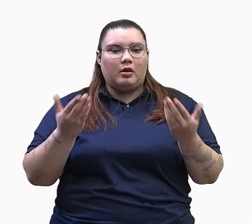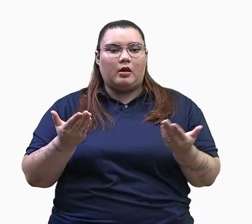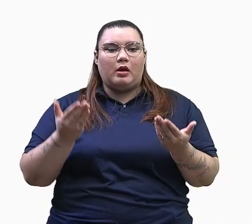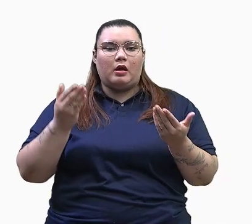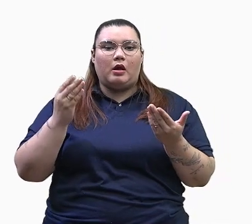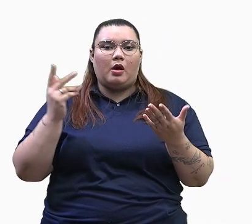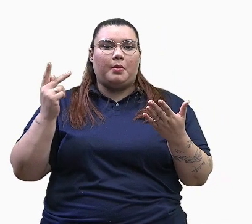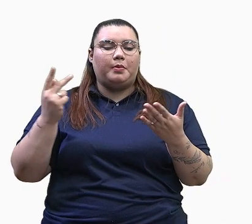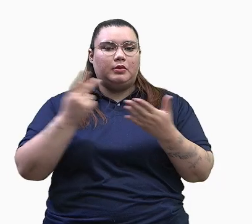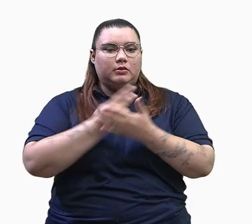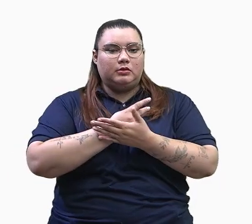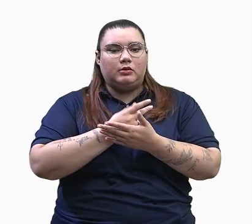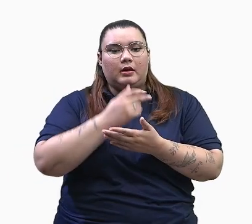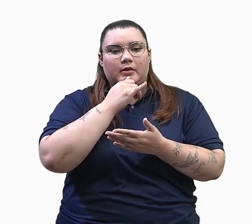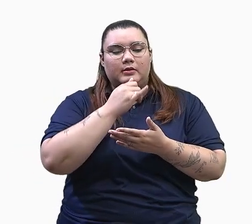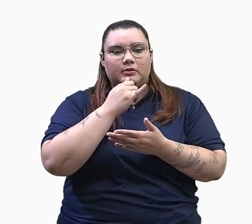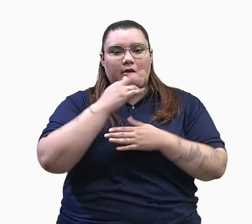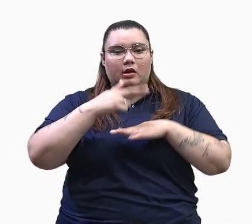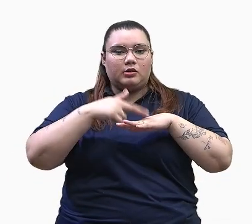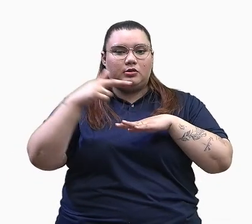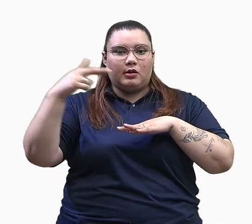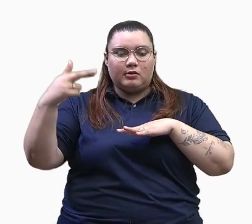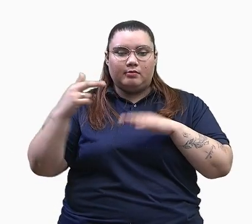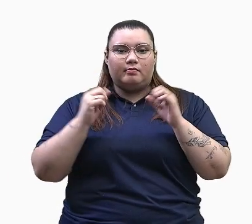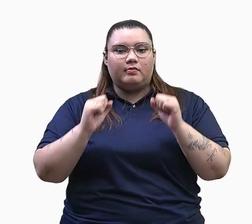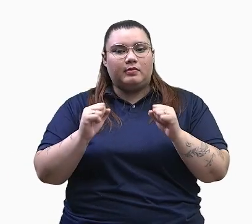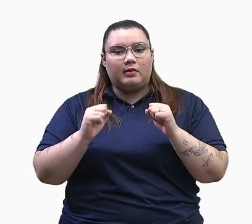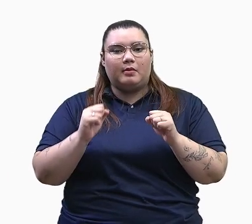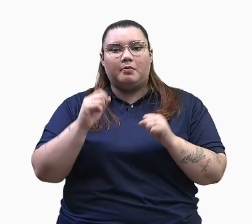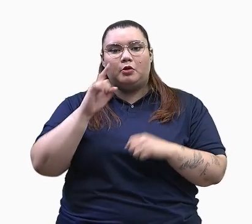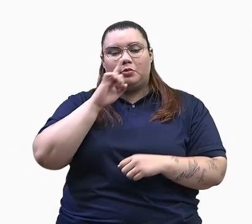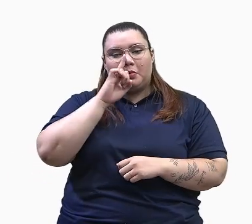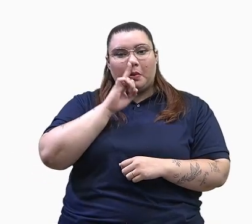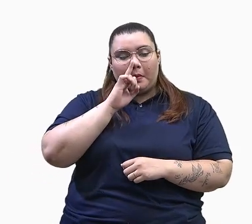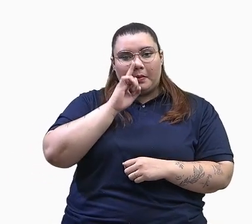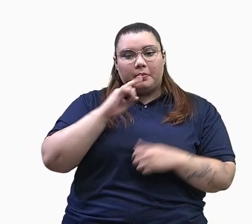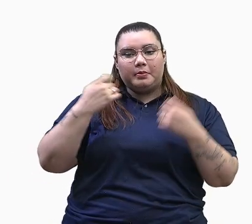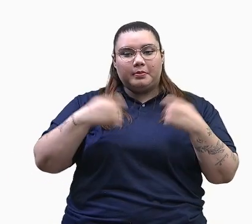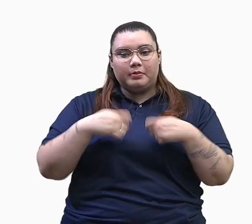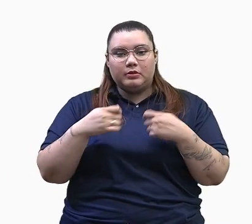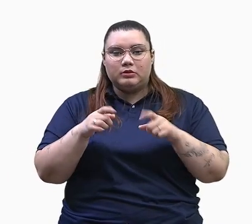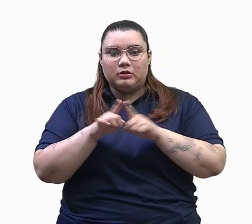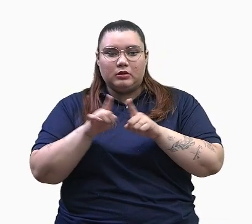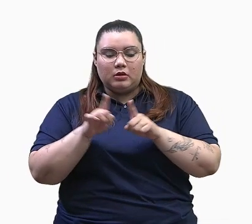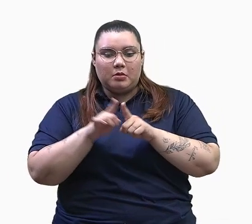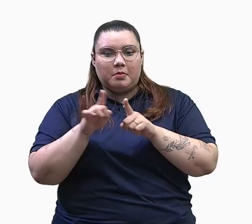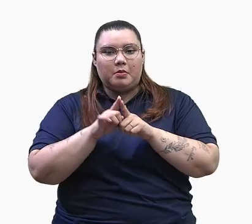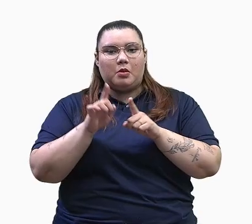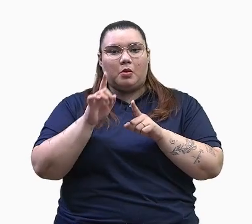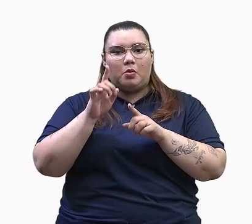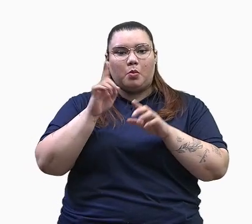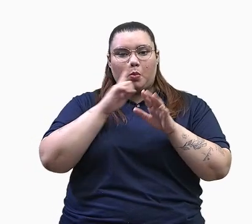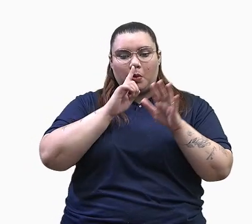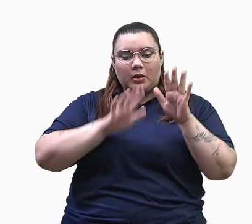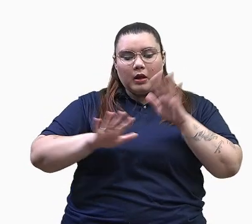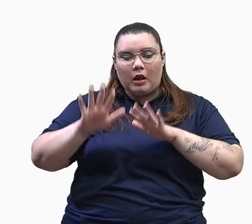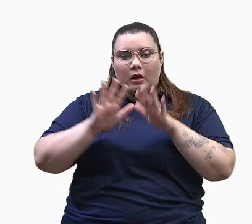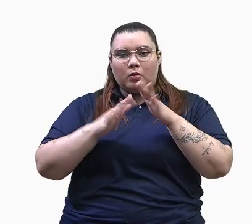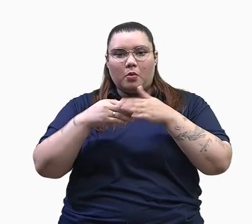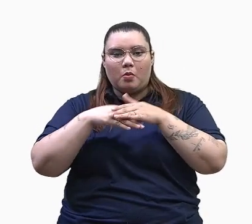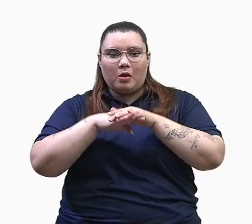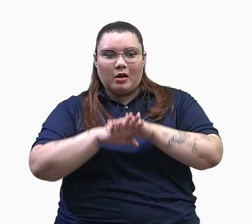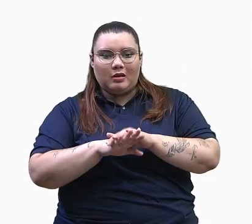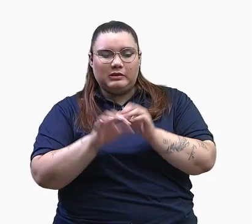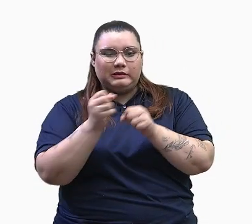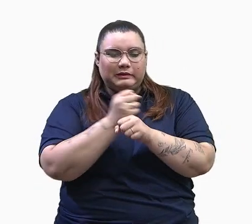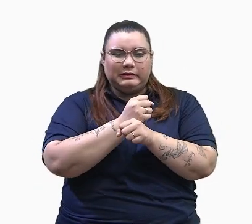também. Os resíduos radioativos, eles precisam também ali ser armazenados por milhares de anos. E esse cuidado